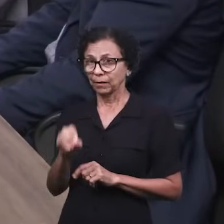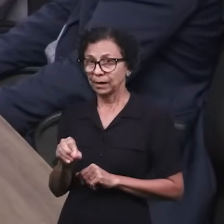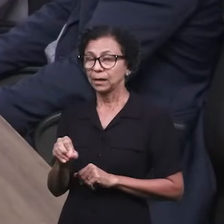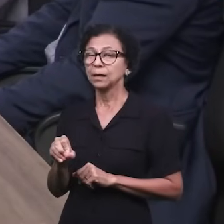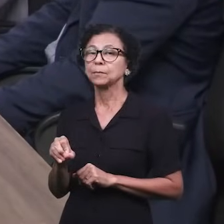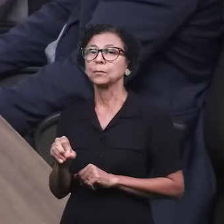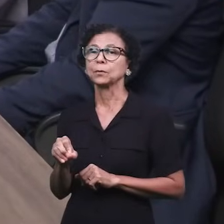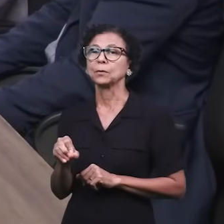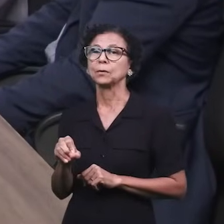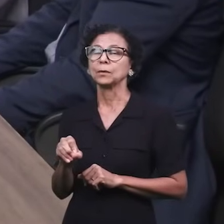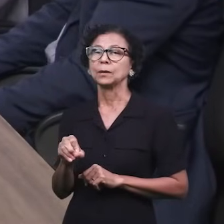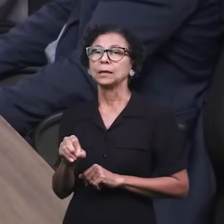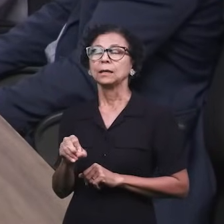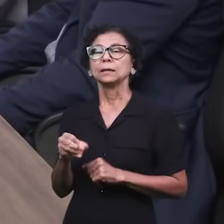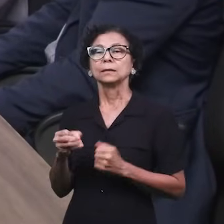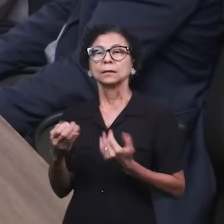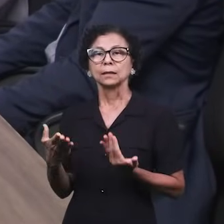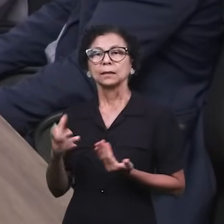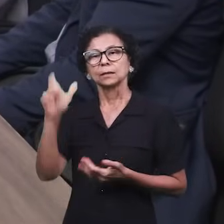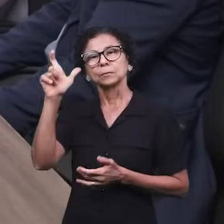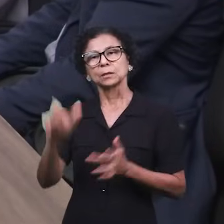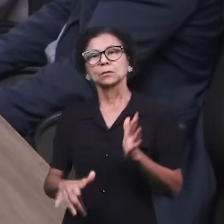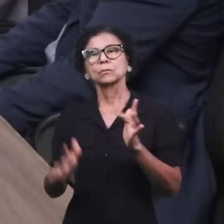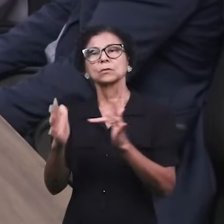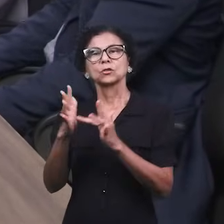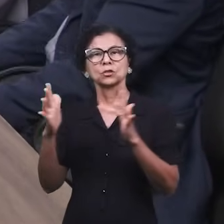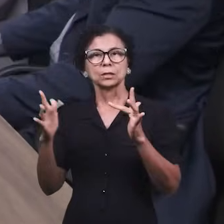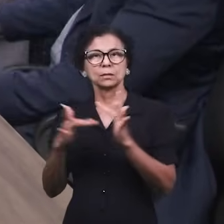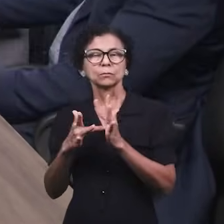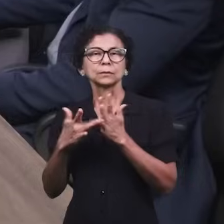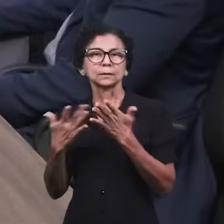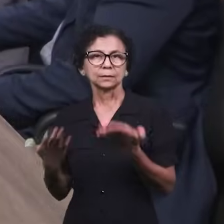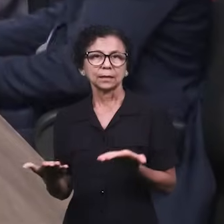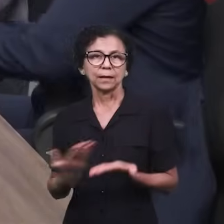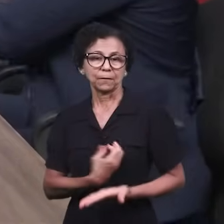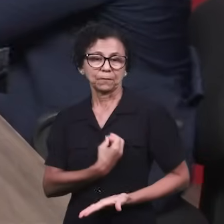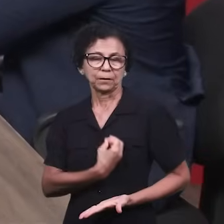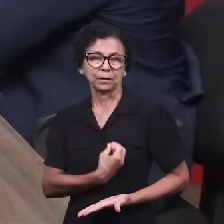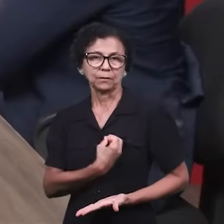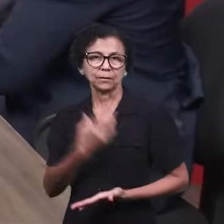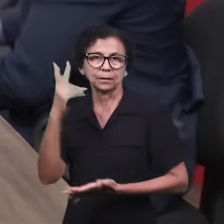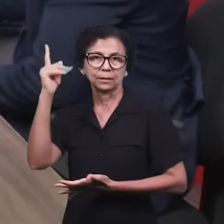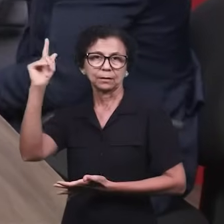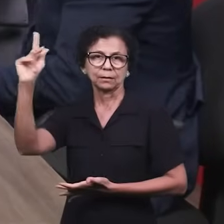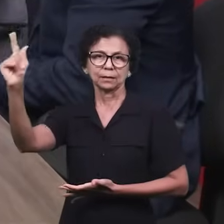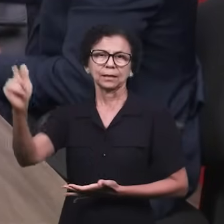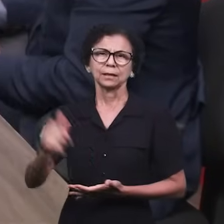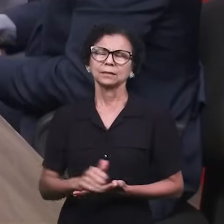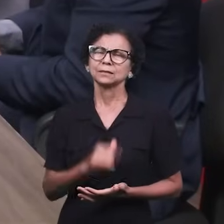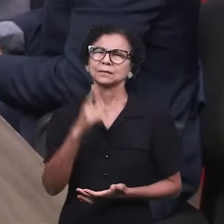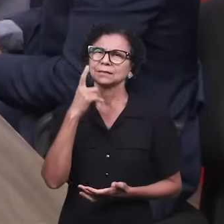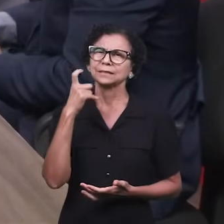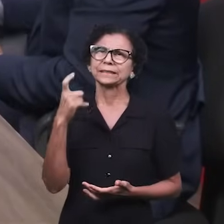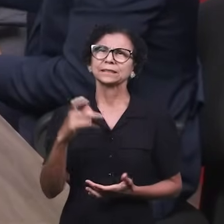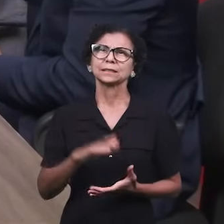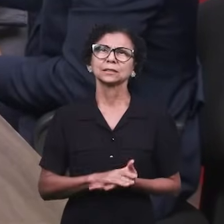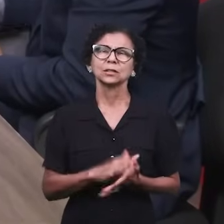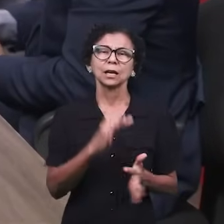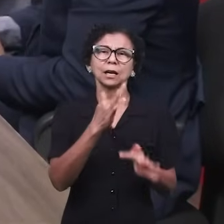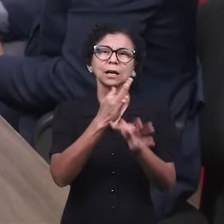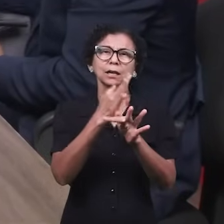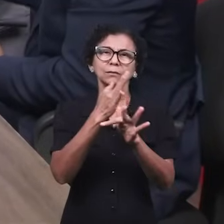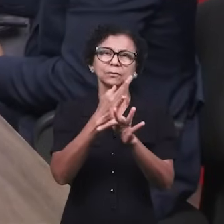essa aqui sim é obra redentora, essa não terminará jamais. Maravilha. É eterna. Isso mesmo. Interessante ali na física, né?